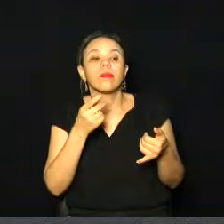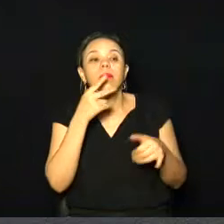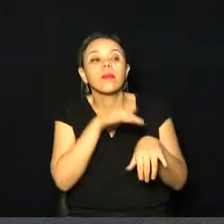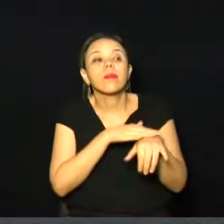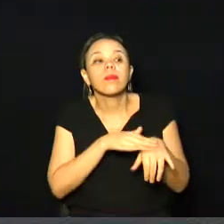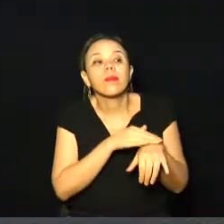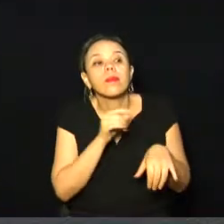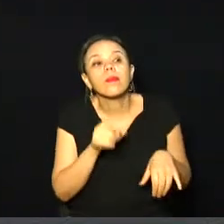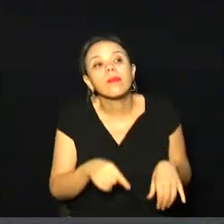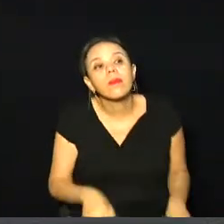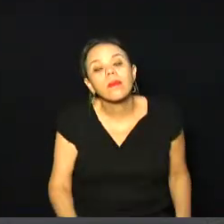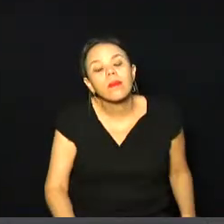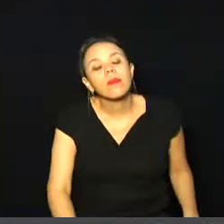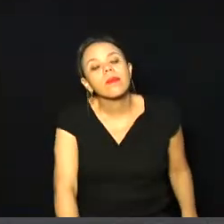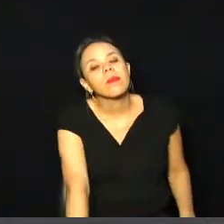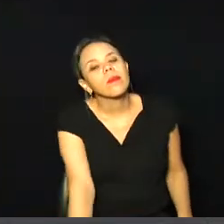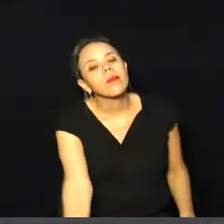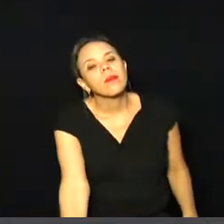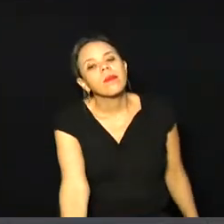conversando? Né?